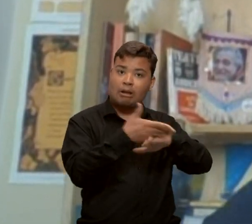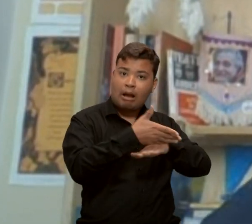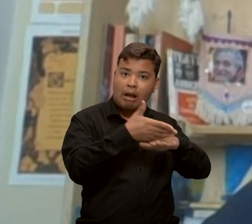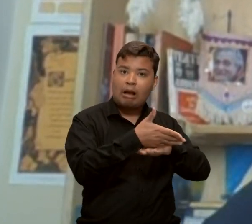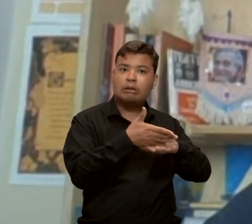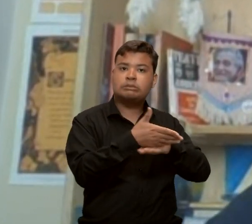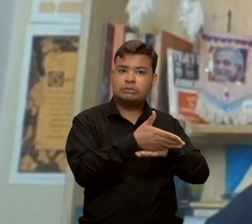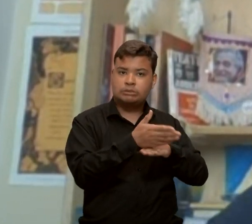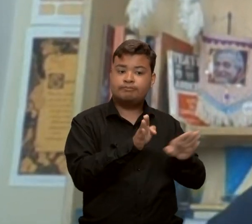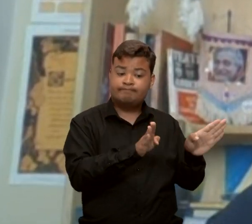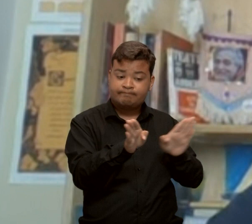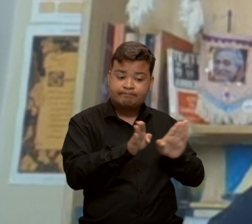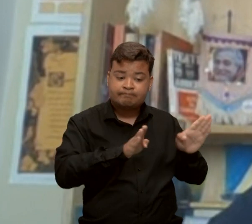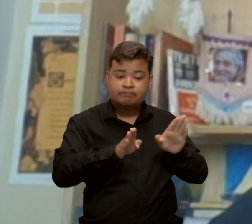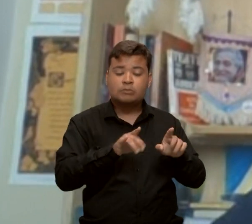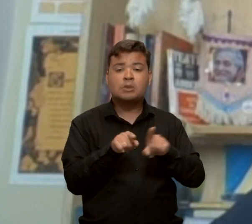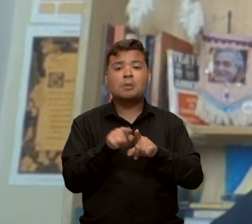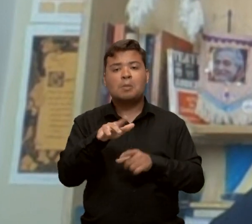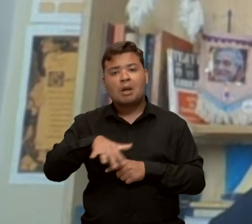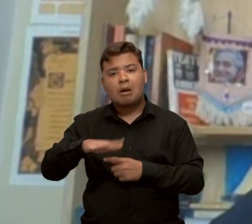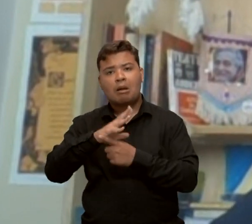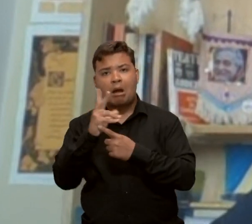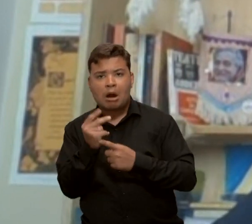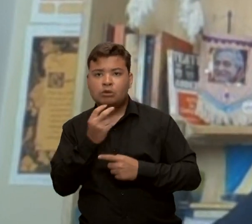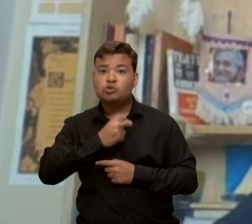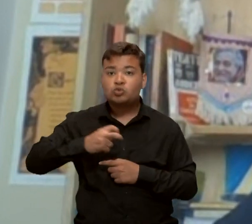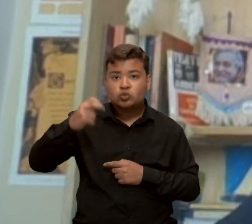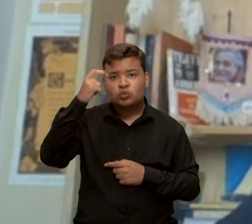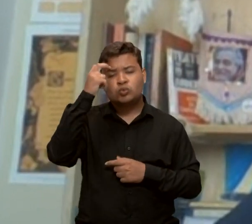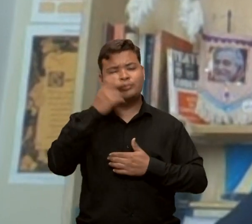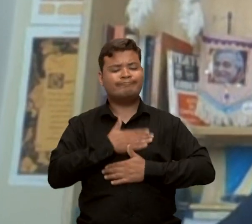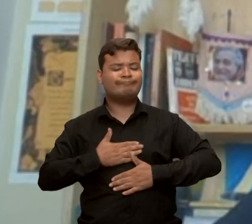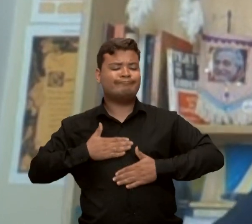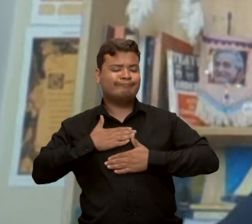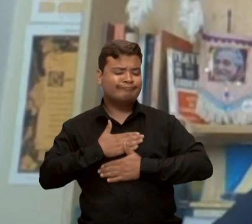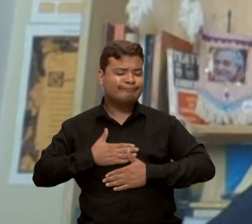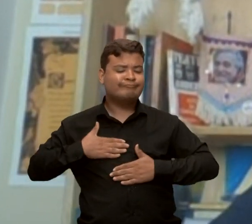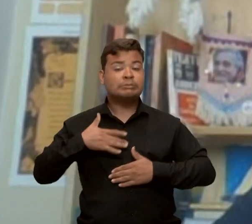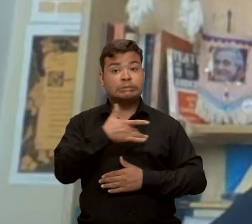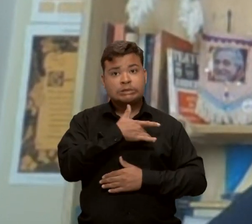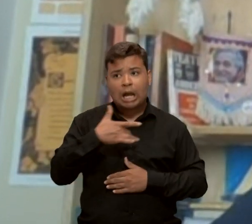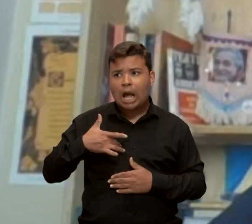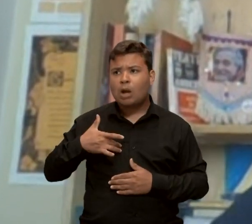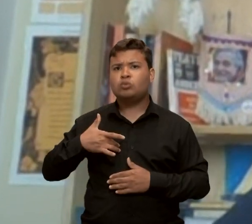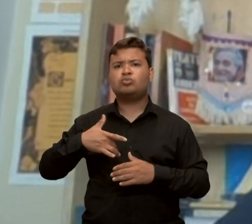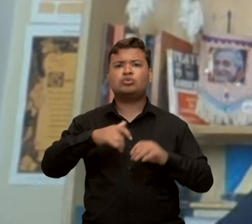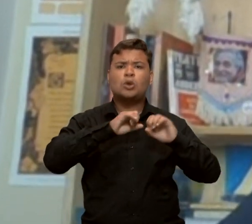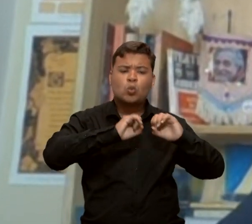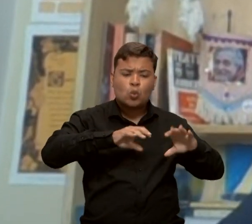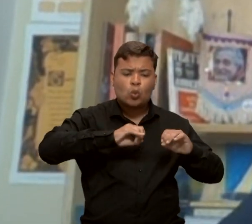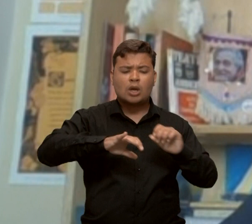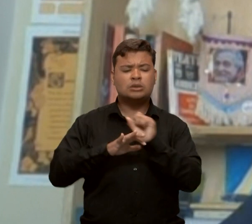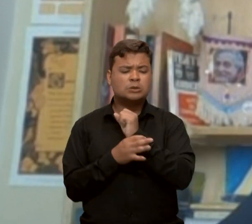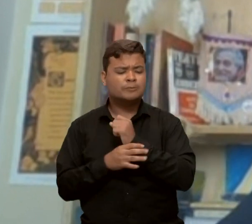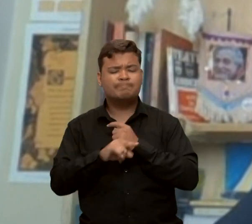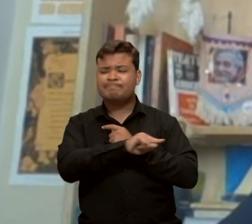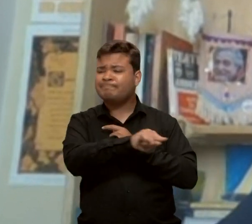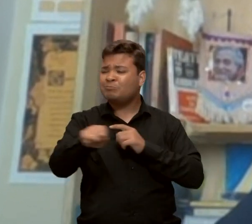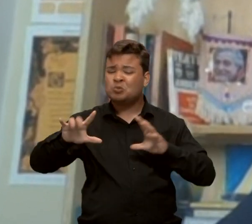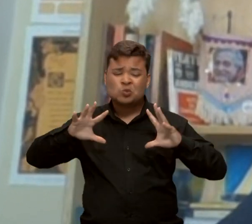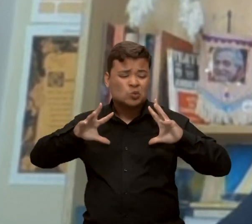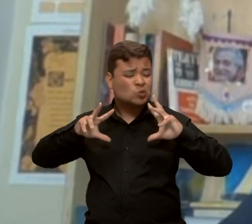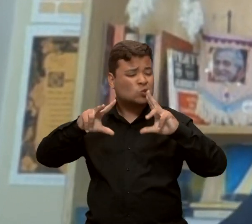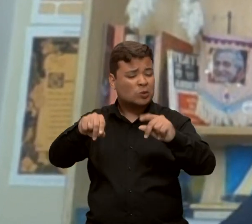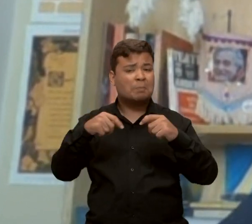cultura, todos os espaços de lazer, de saúde, de educação, de segurança, tudo isso tem que ser